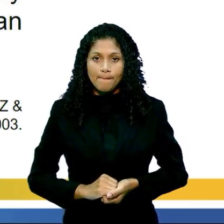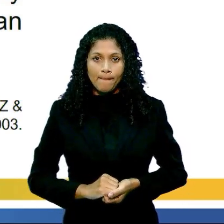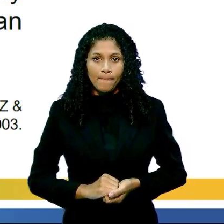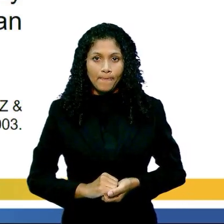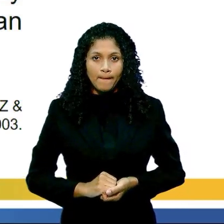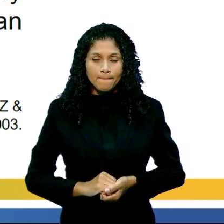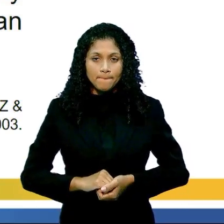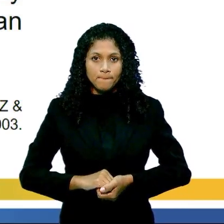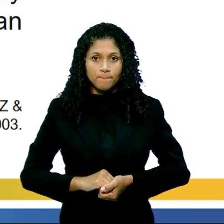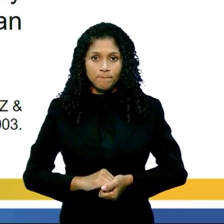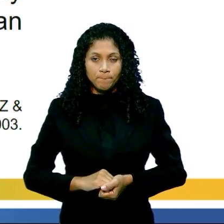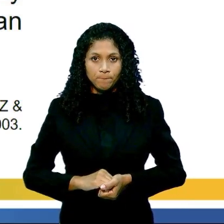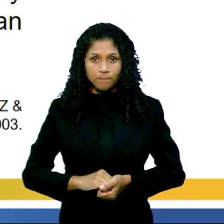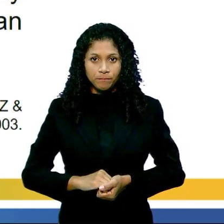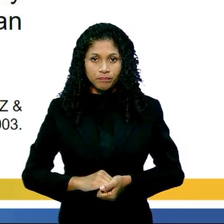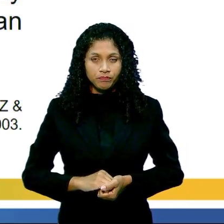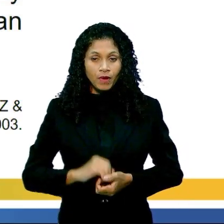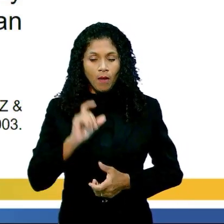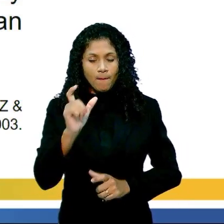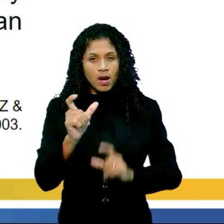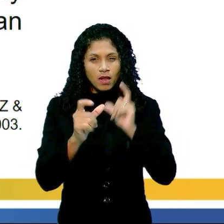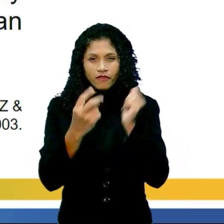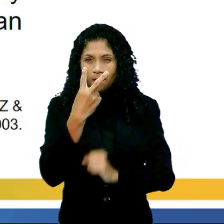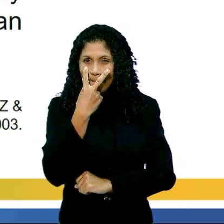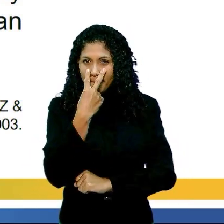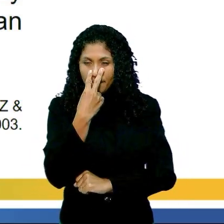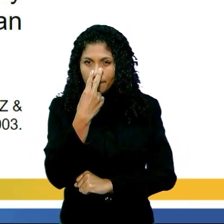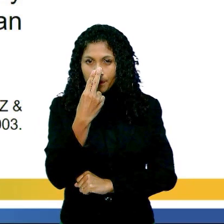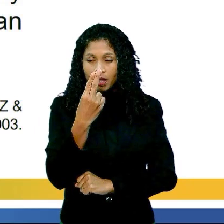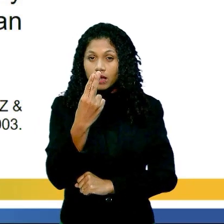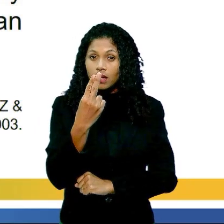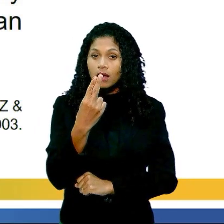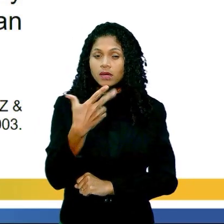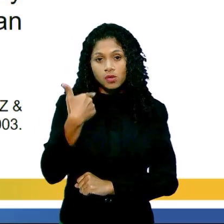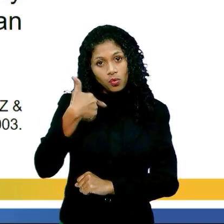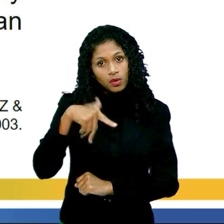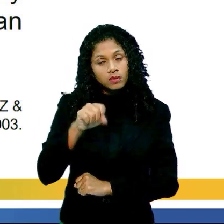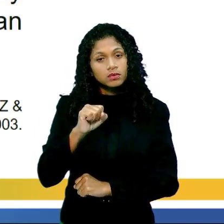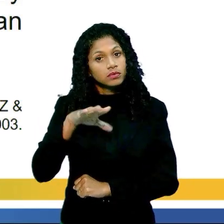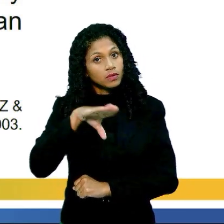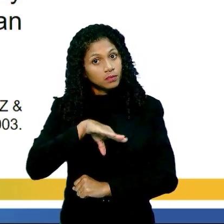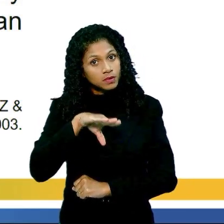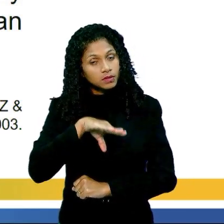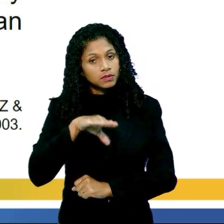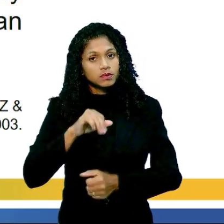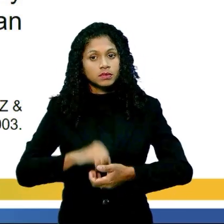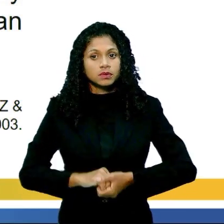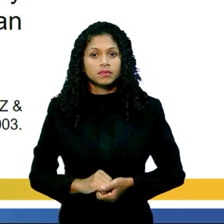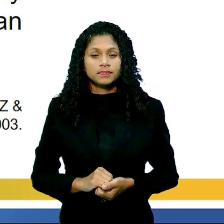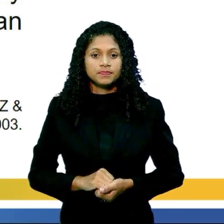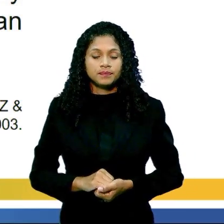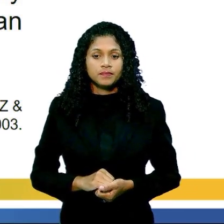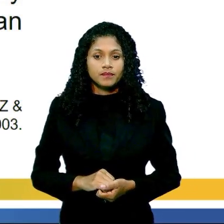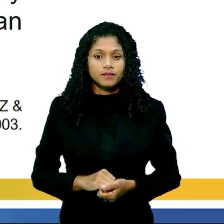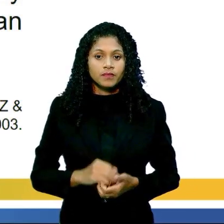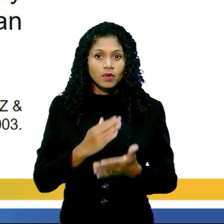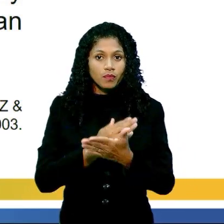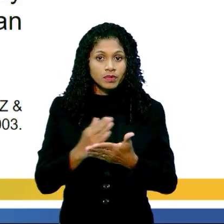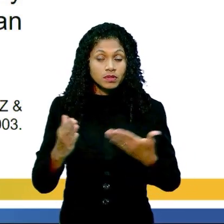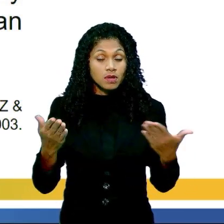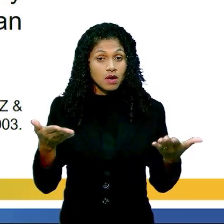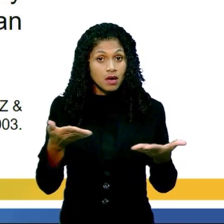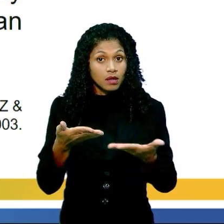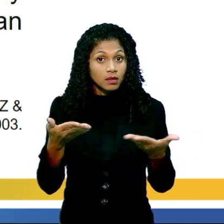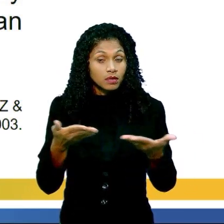ok? São aquelas palavras que se parecem com a língua portuguesa. Vamos começar agora a leitura